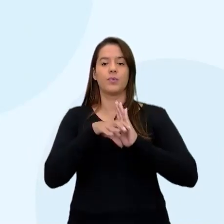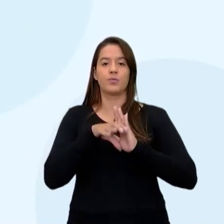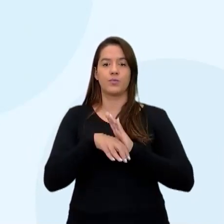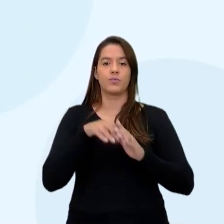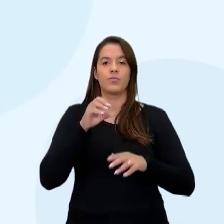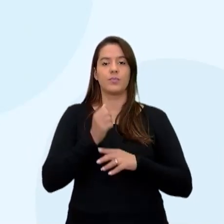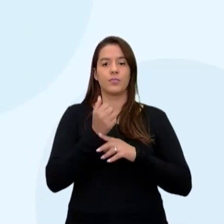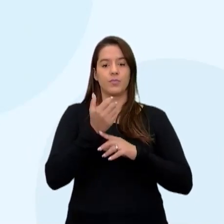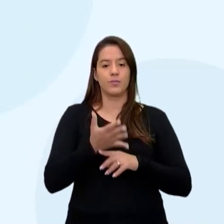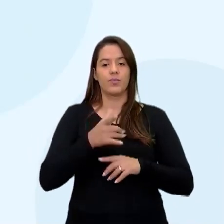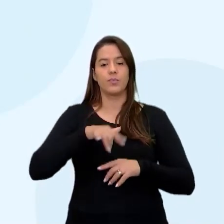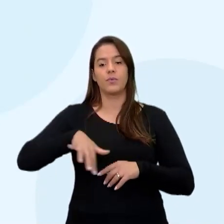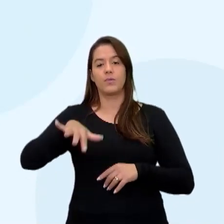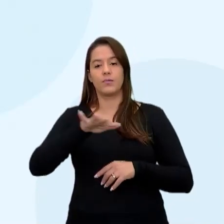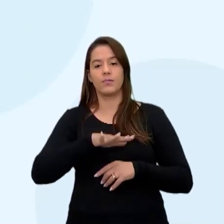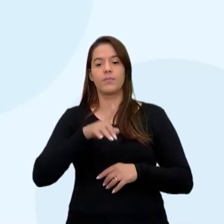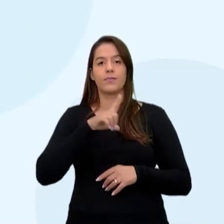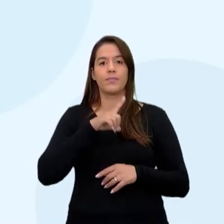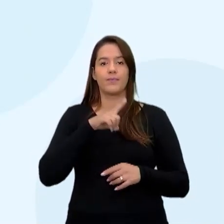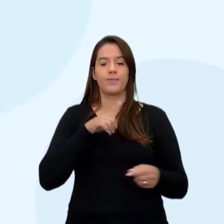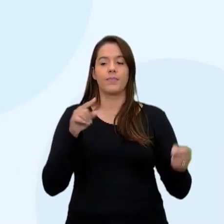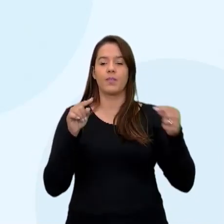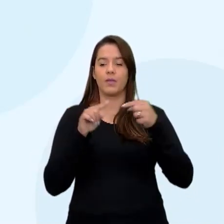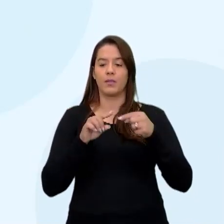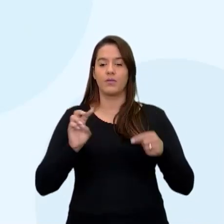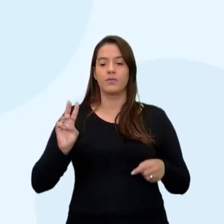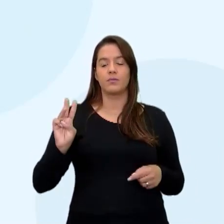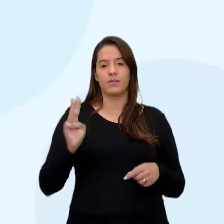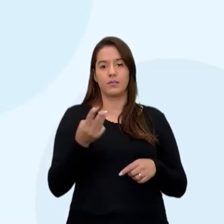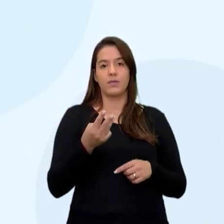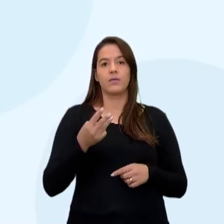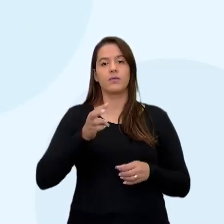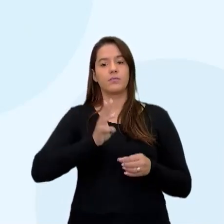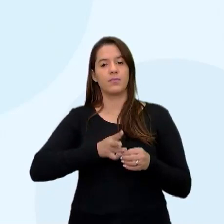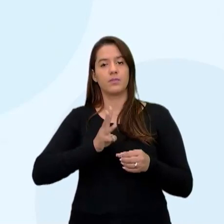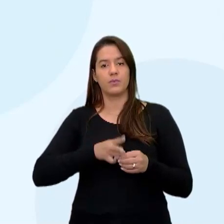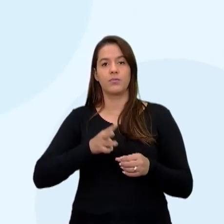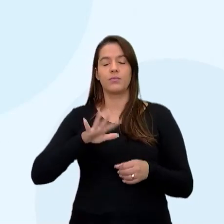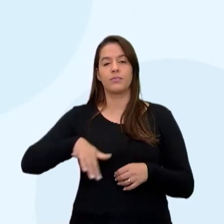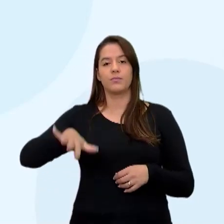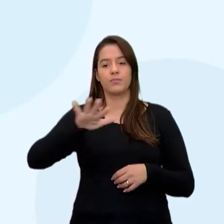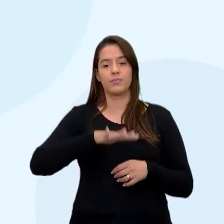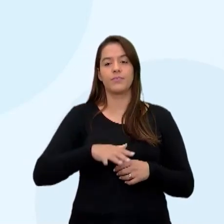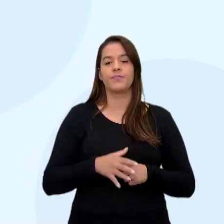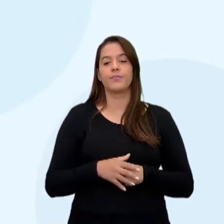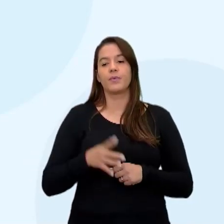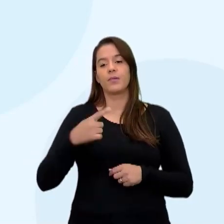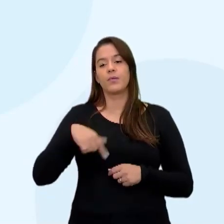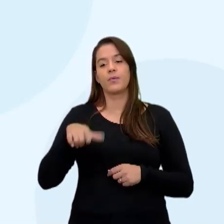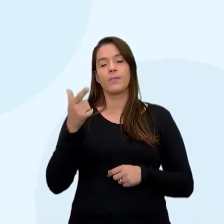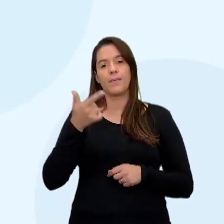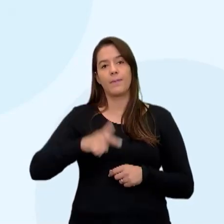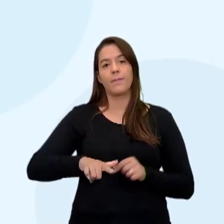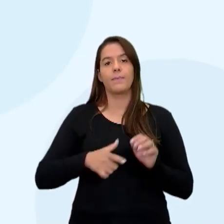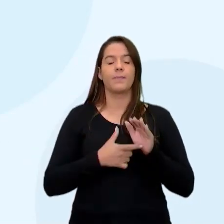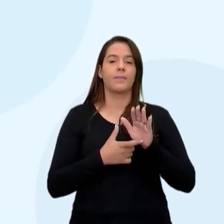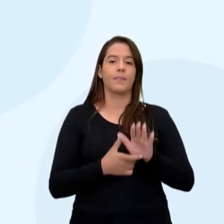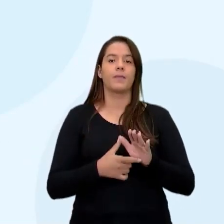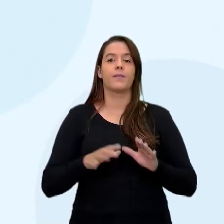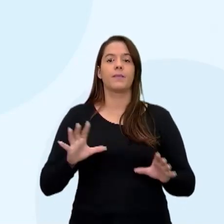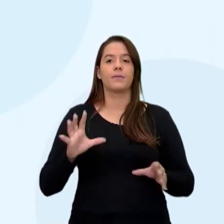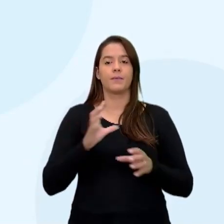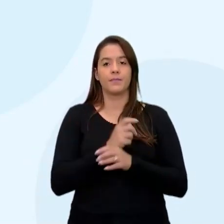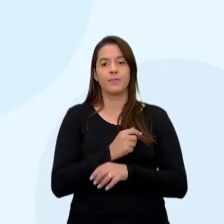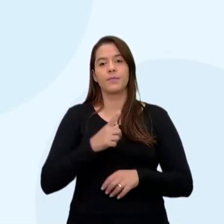sua própria rede dão-se em geral apenas com as 3 metrópoles nacionais, com a presença mais adensada nas áreas de maior